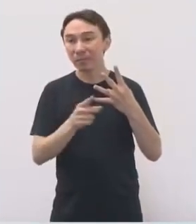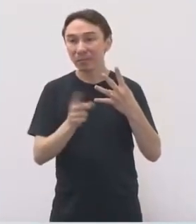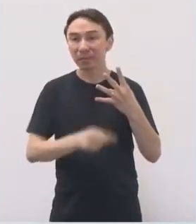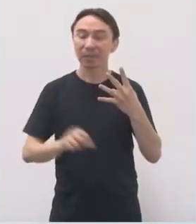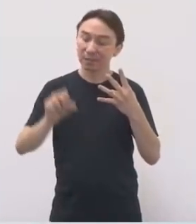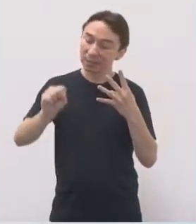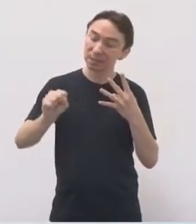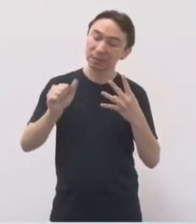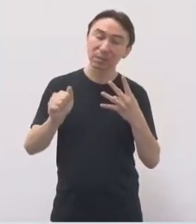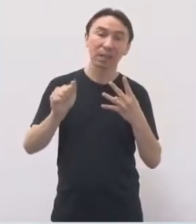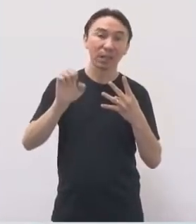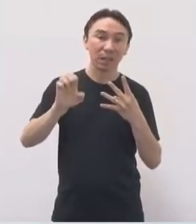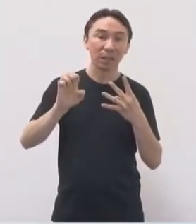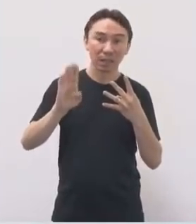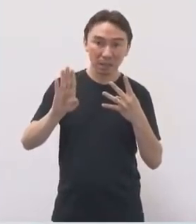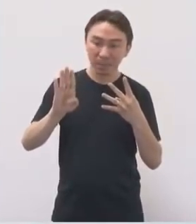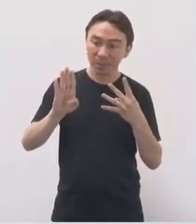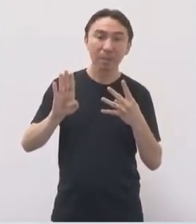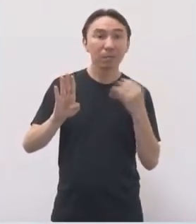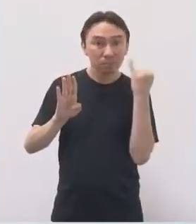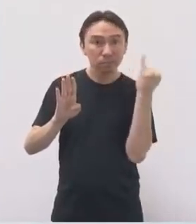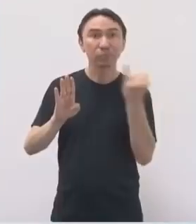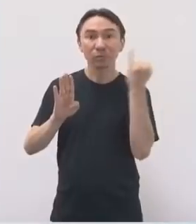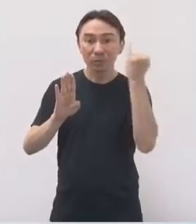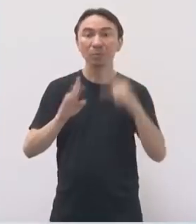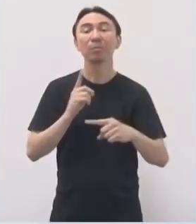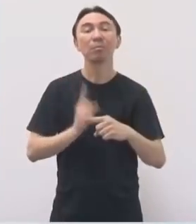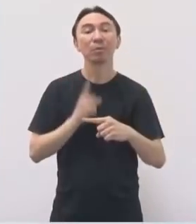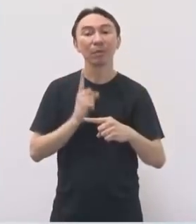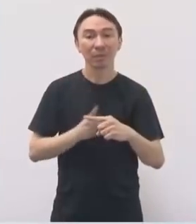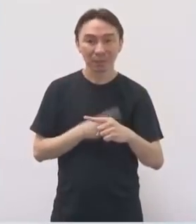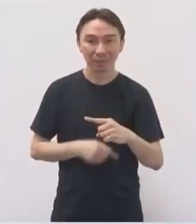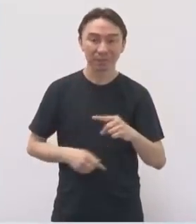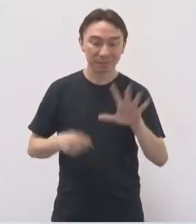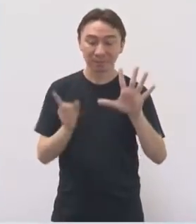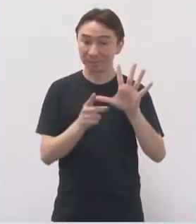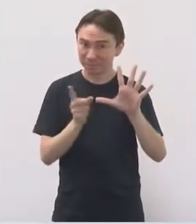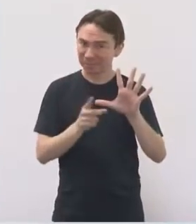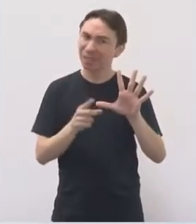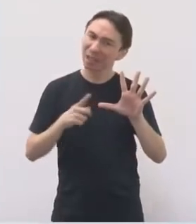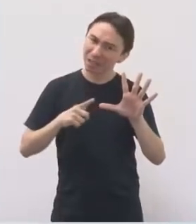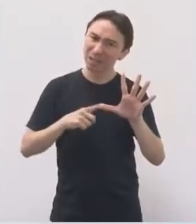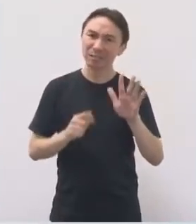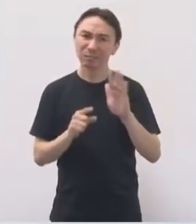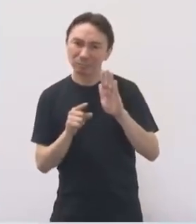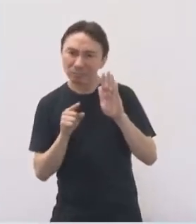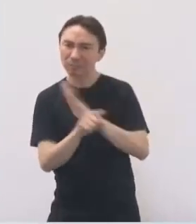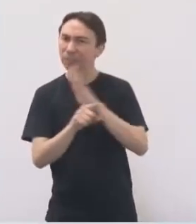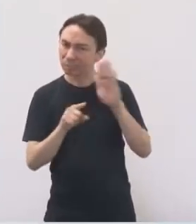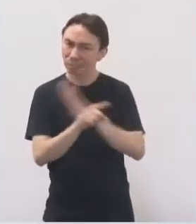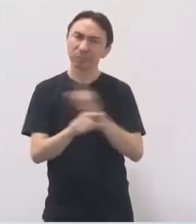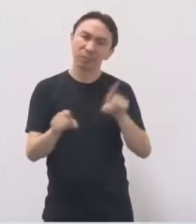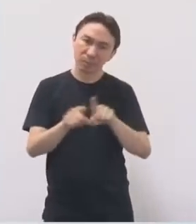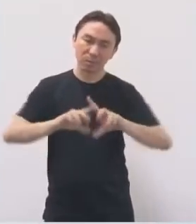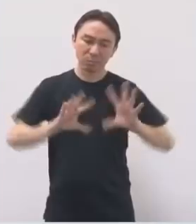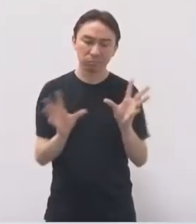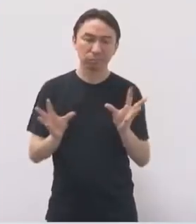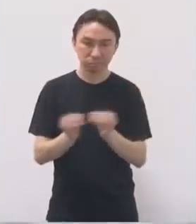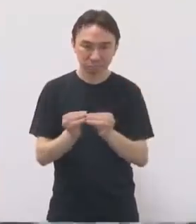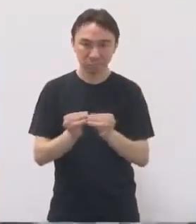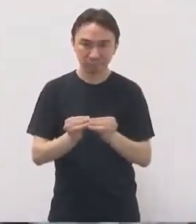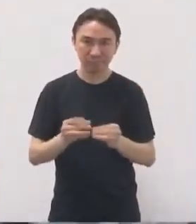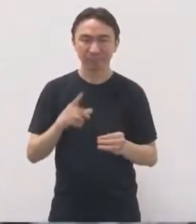do SAEB e no fim a gente vai abrir para dúvidas e conclusão, tá bom? Então vai rodar no VT para